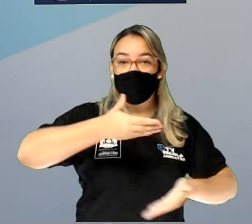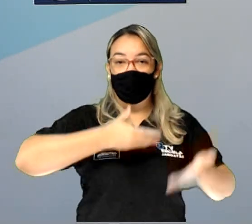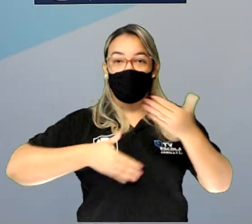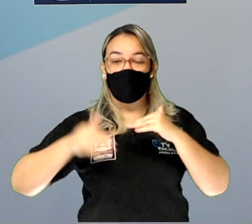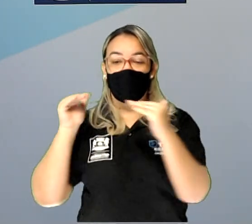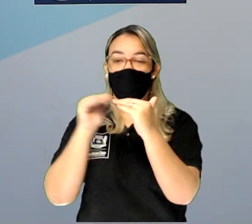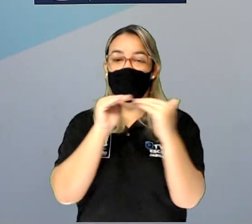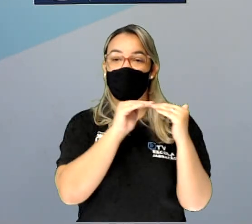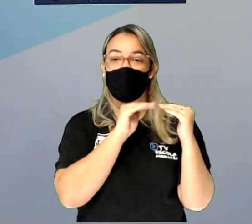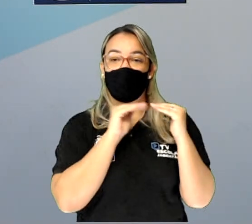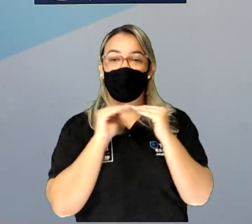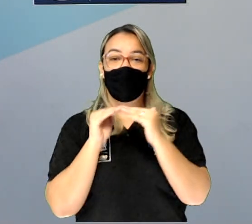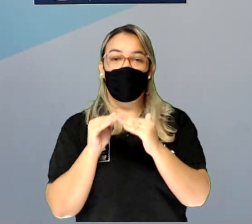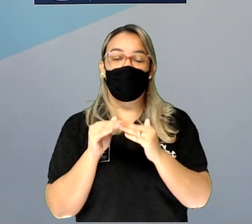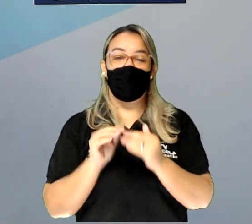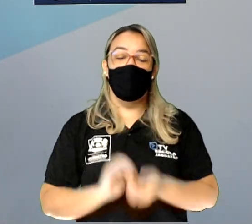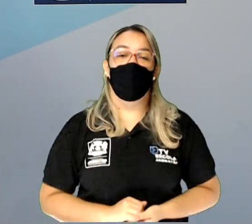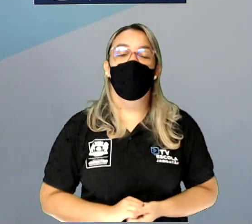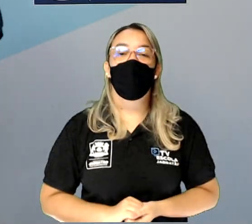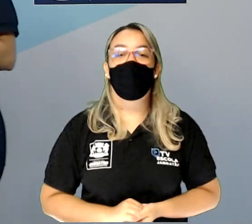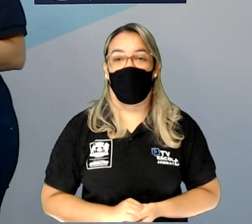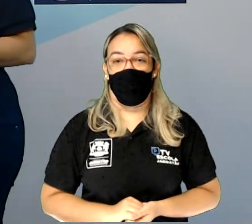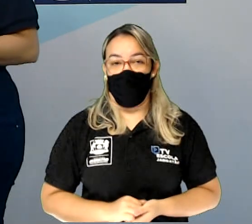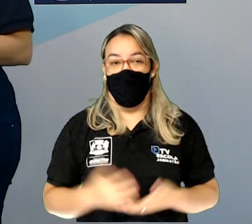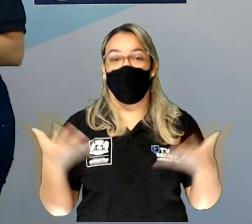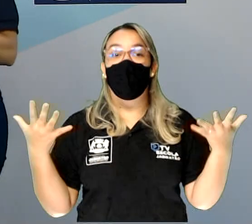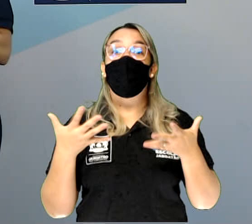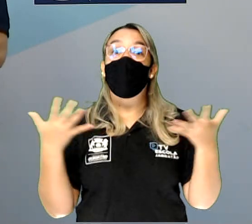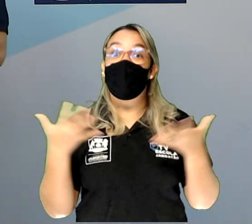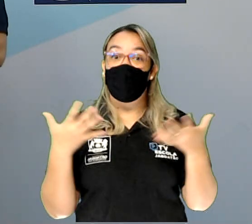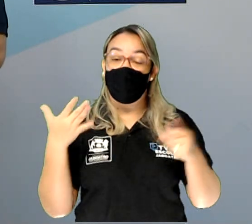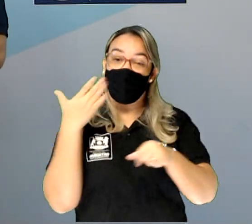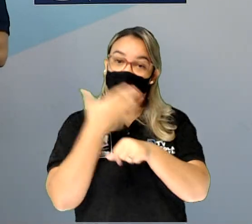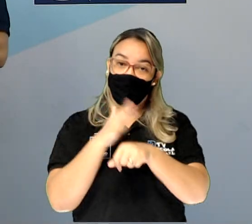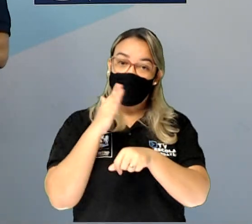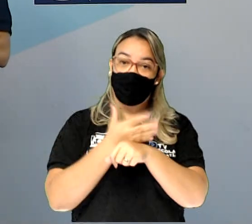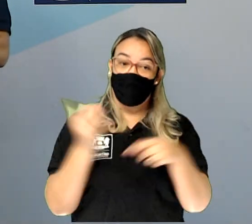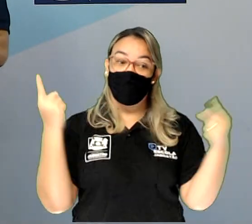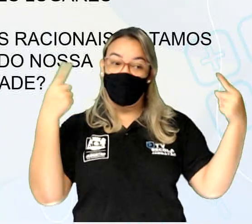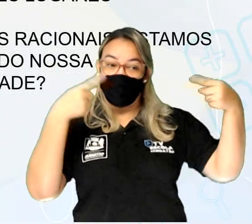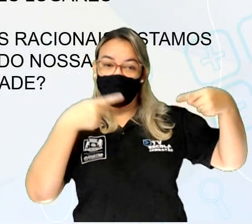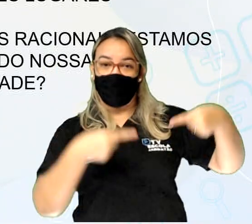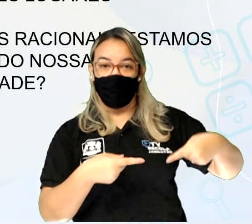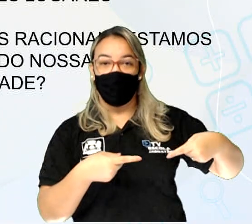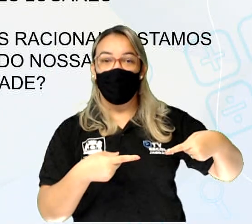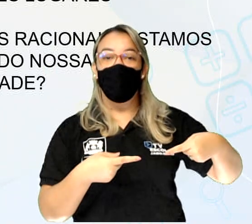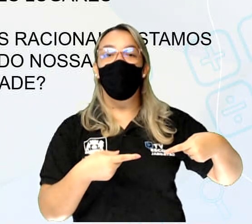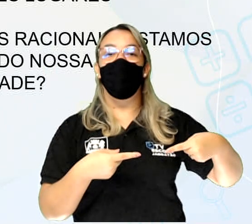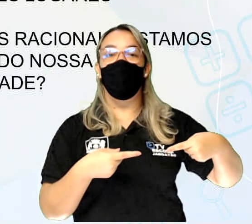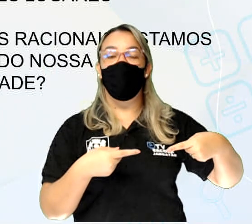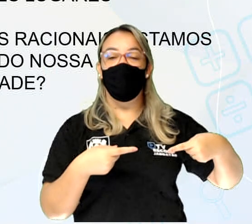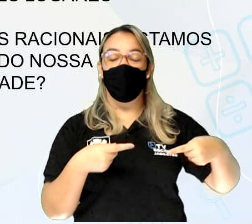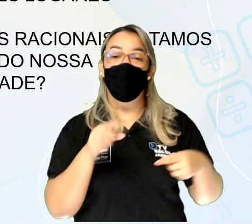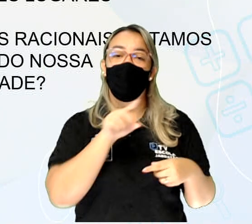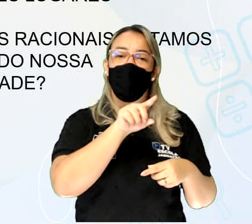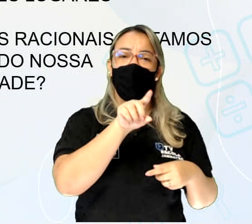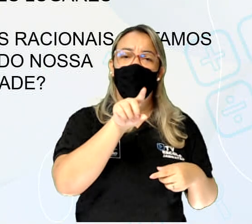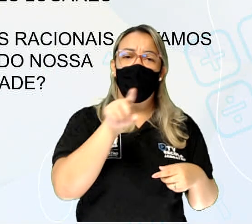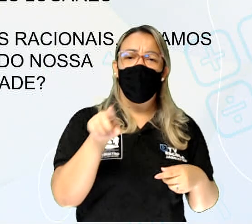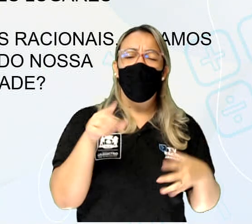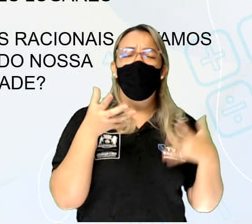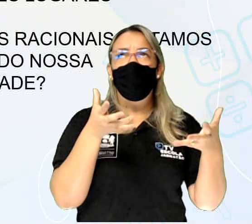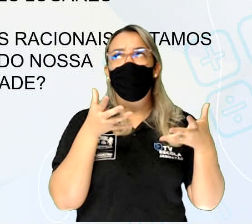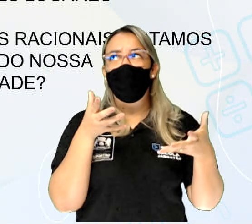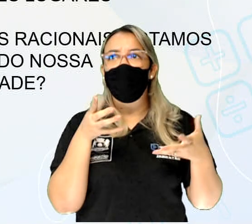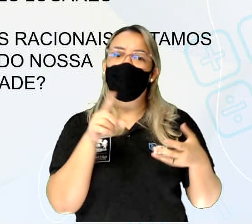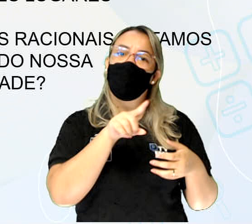mesma engrenagem. E aí, eu vou lançar para vocês agora o desafio, vamos colocar a mão na massa, né? O que eu quero que